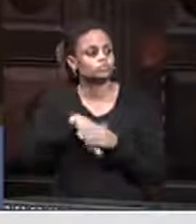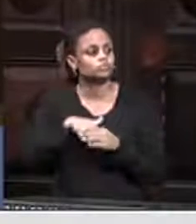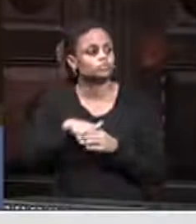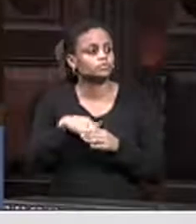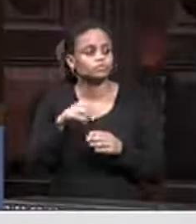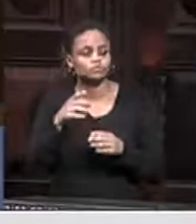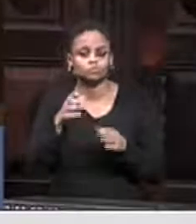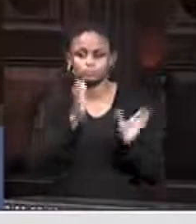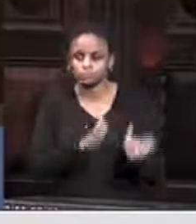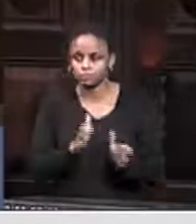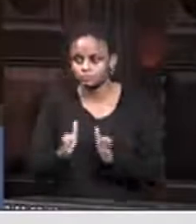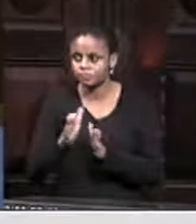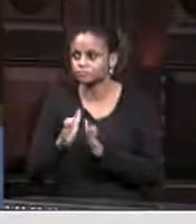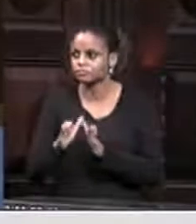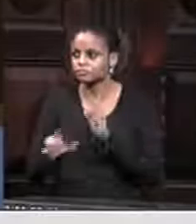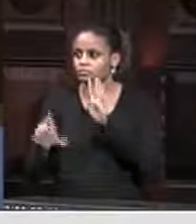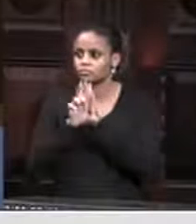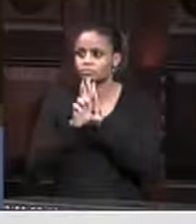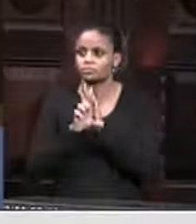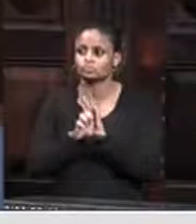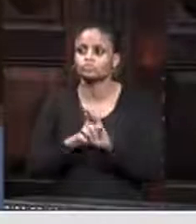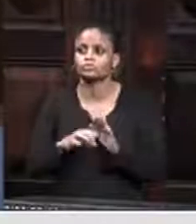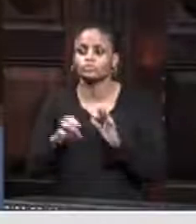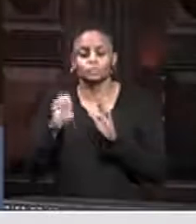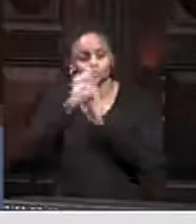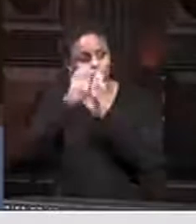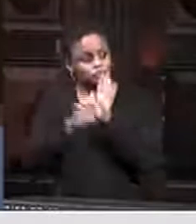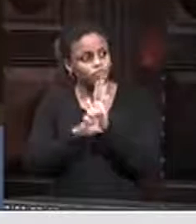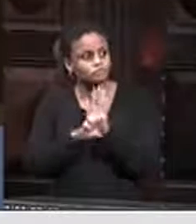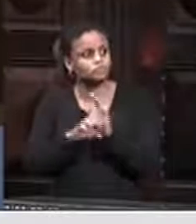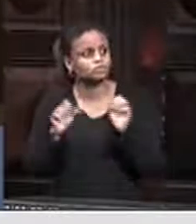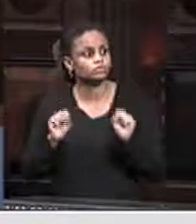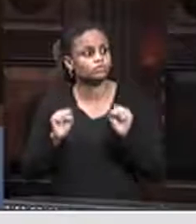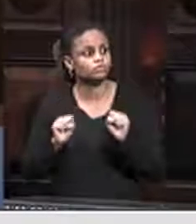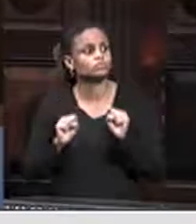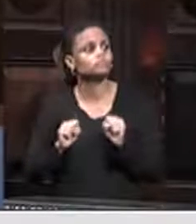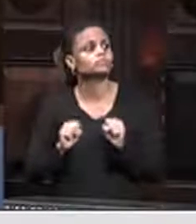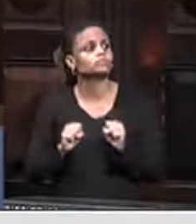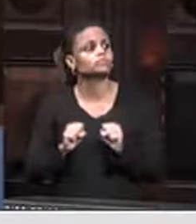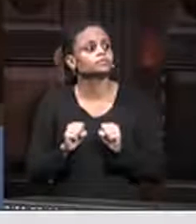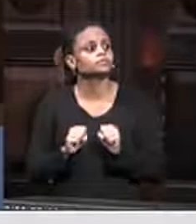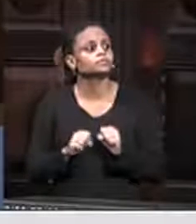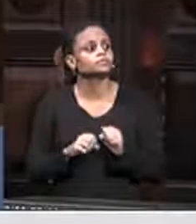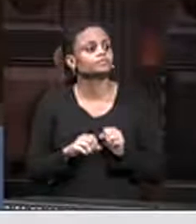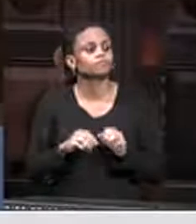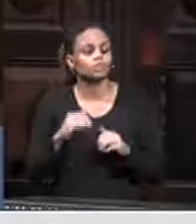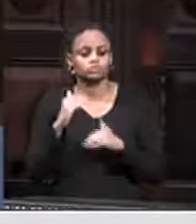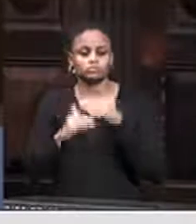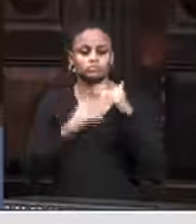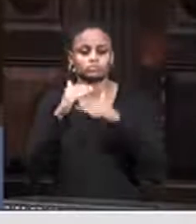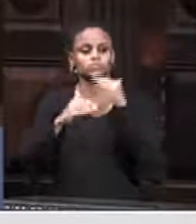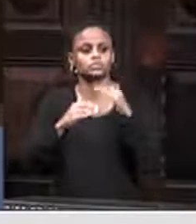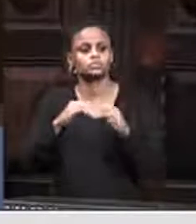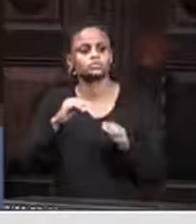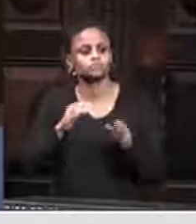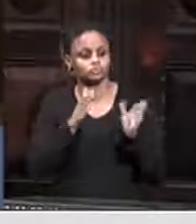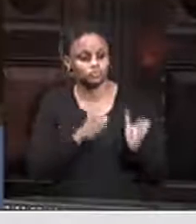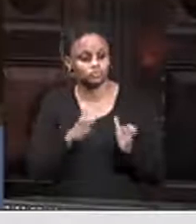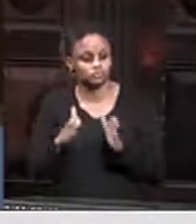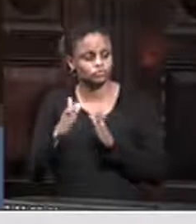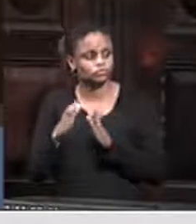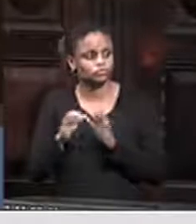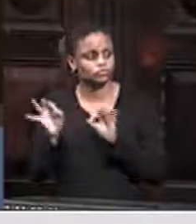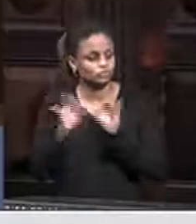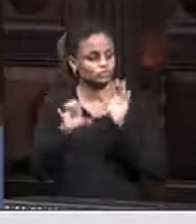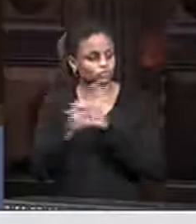legislativo, as emendas certamente vão possibilitar o aprimoramento do projeto e desde já convido a todos vocês